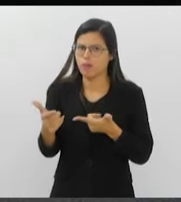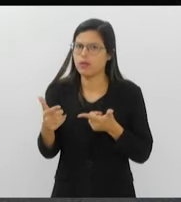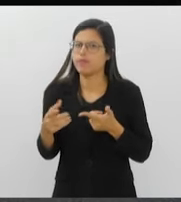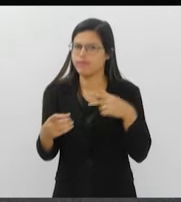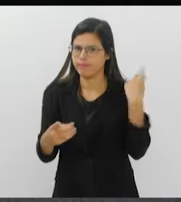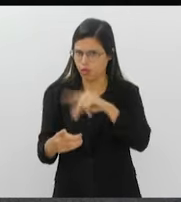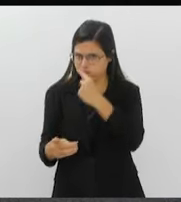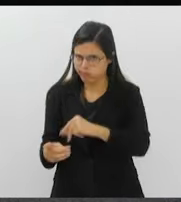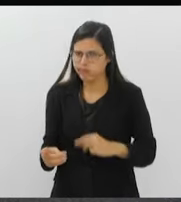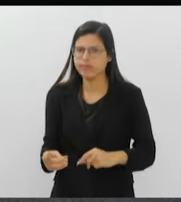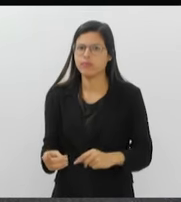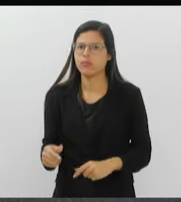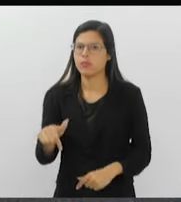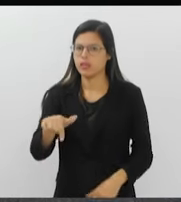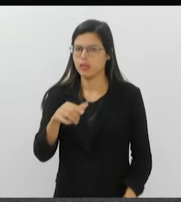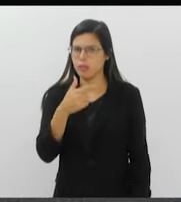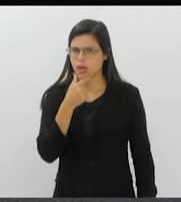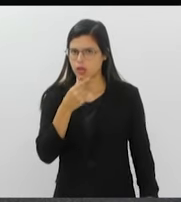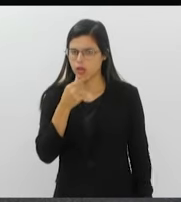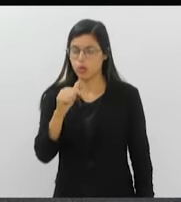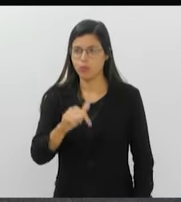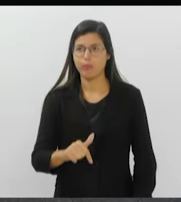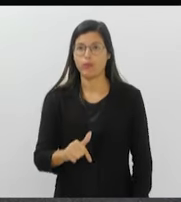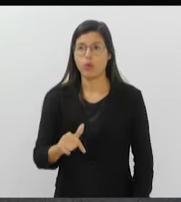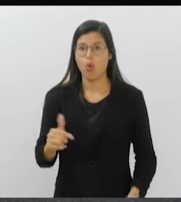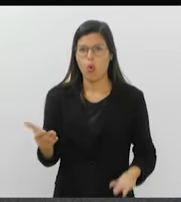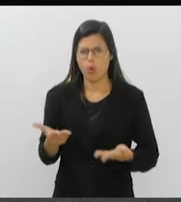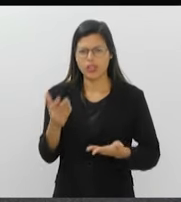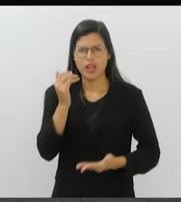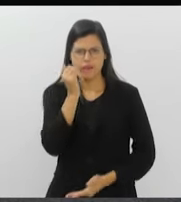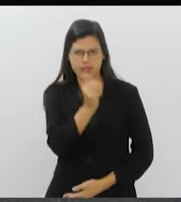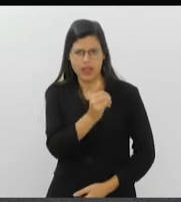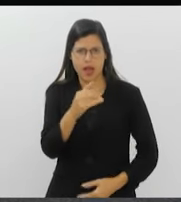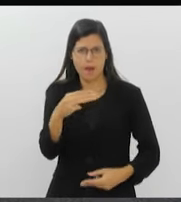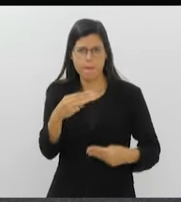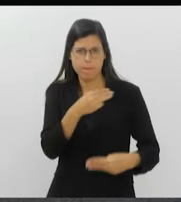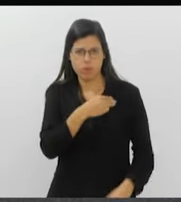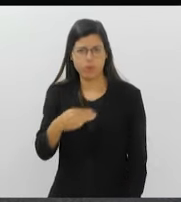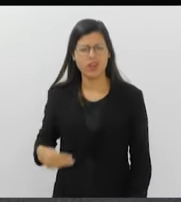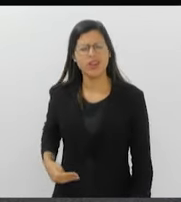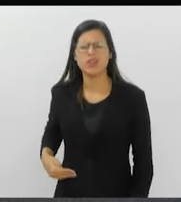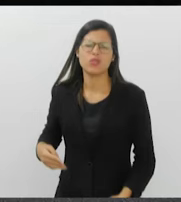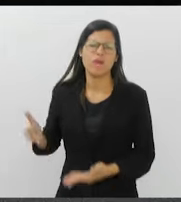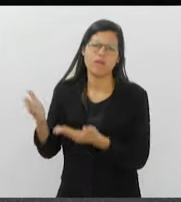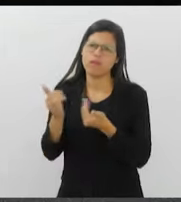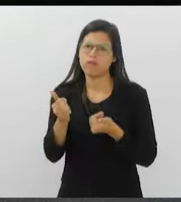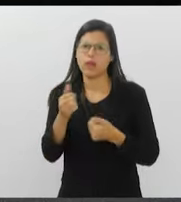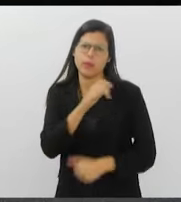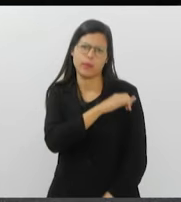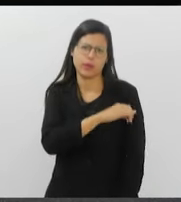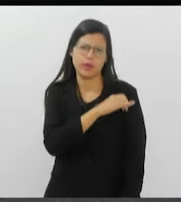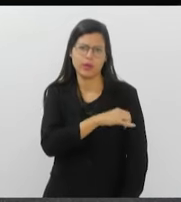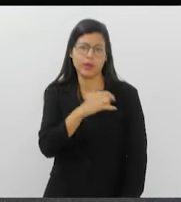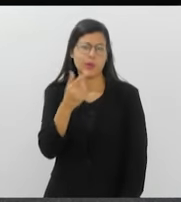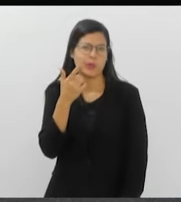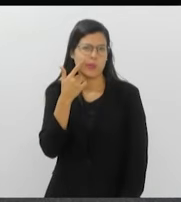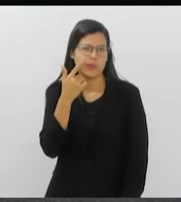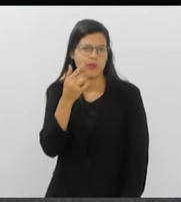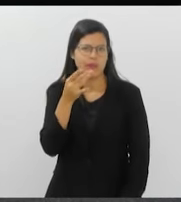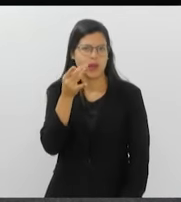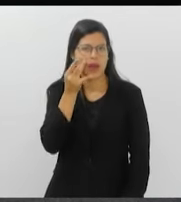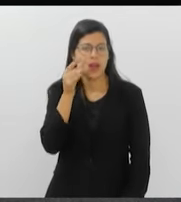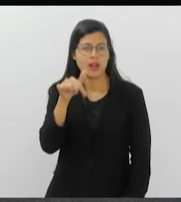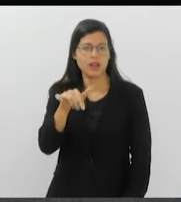garoto. E dizer hoje para o ministro que ele venha até o Rio de Janeiro ver a realidade que a sociedade